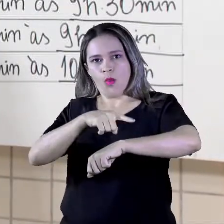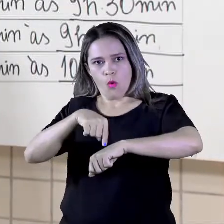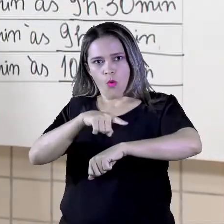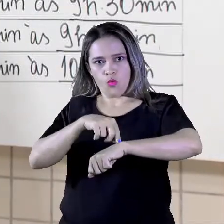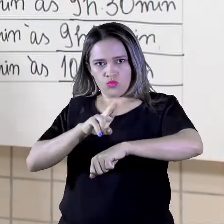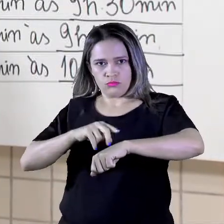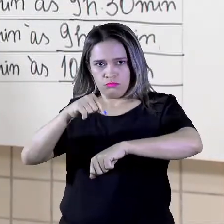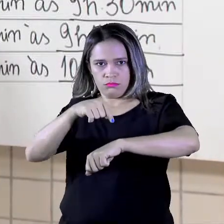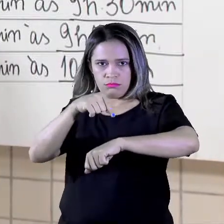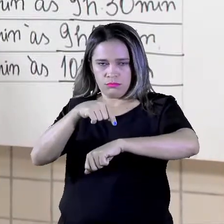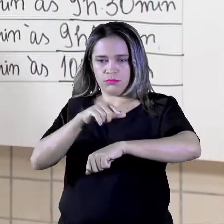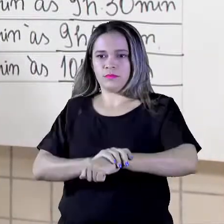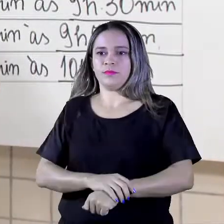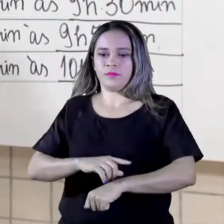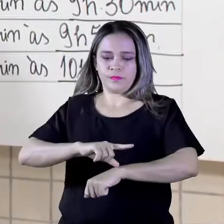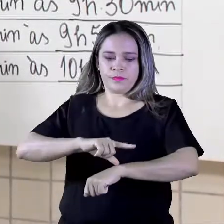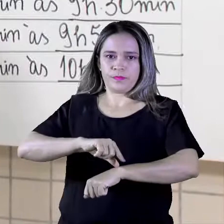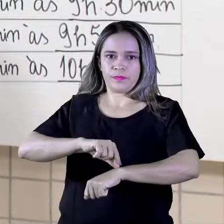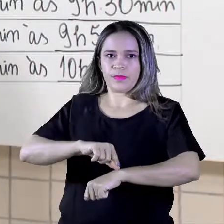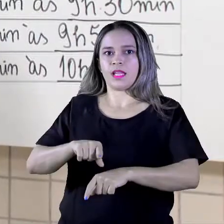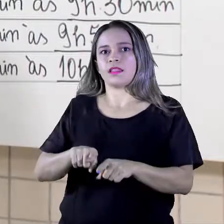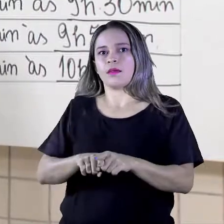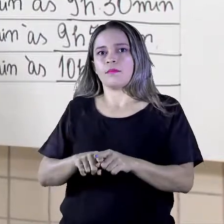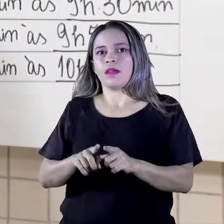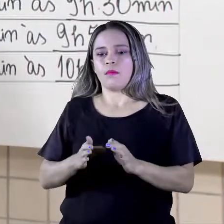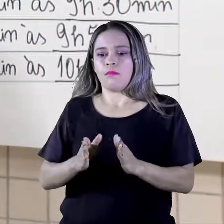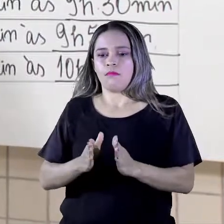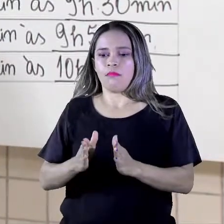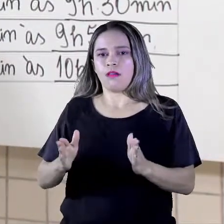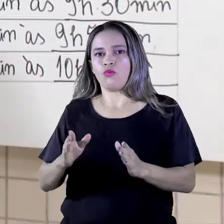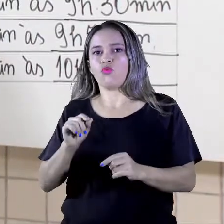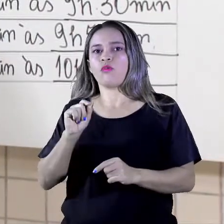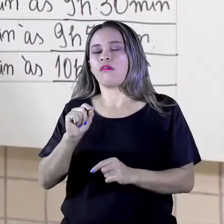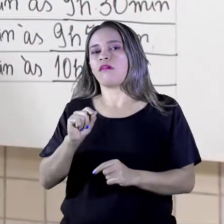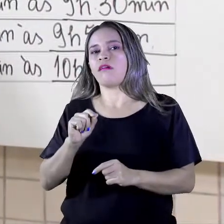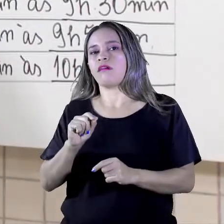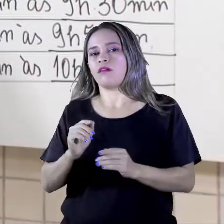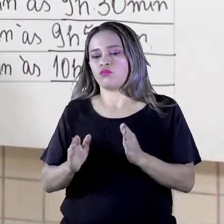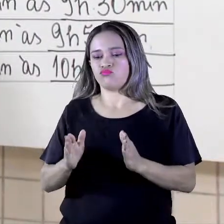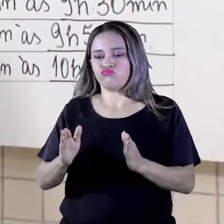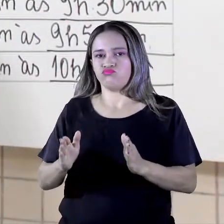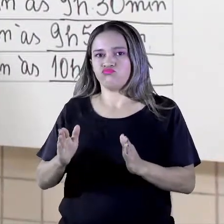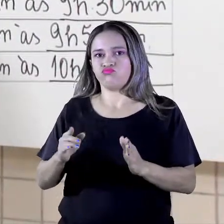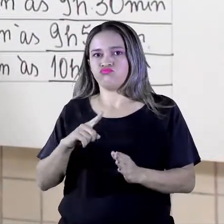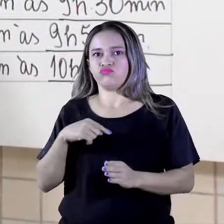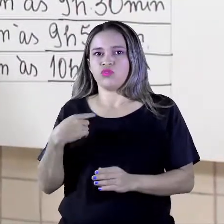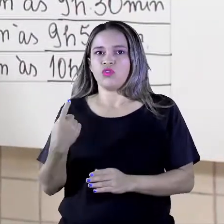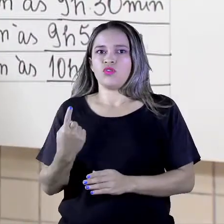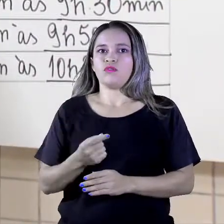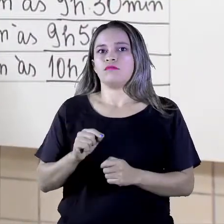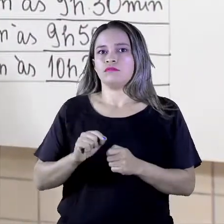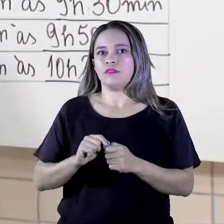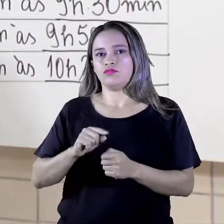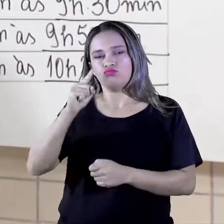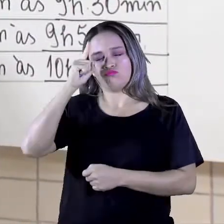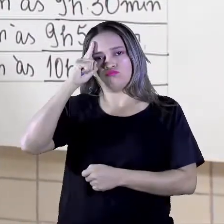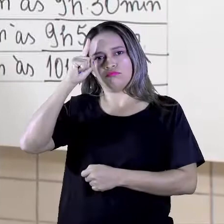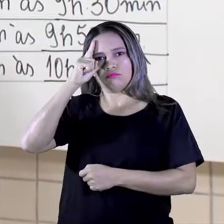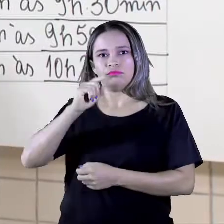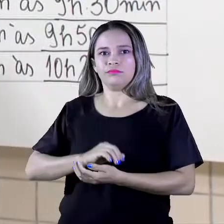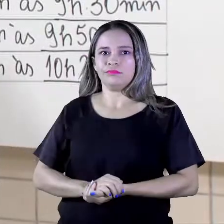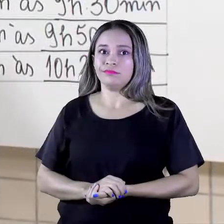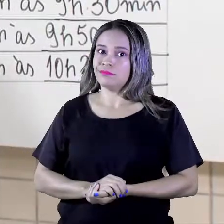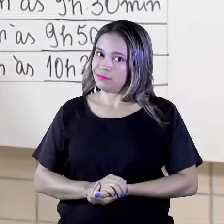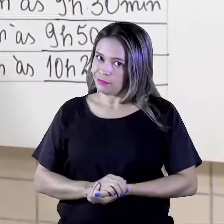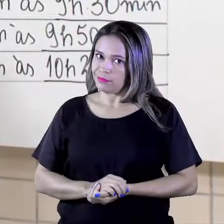a medir as coisas que a gente faz, os intervalos de tempo daquilo que a gente faz no nosso dia a dia. Quanto tempo